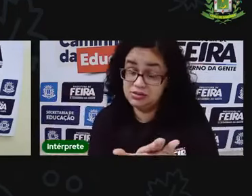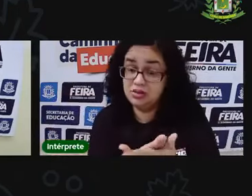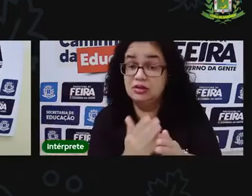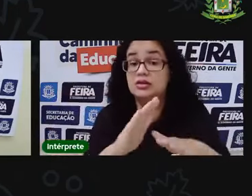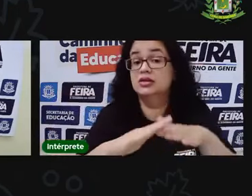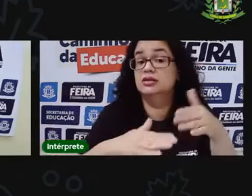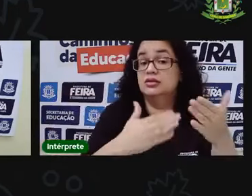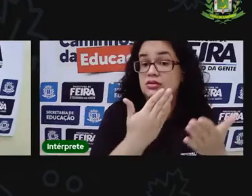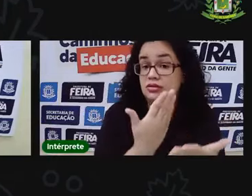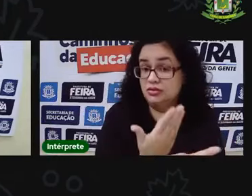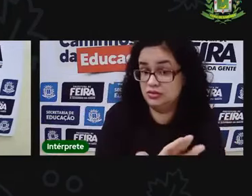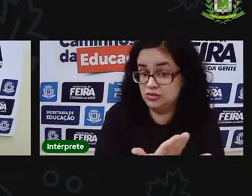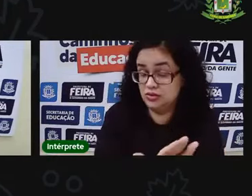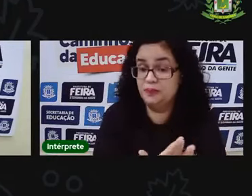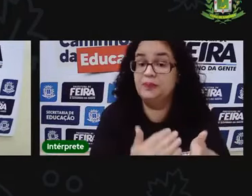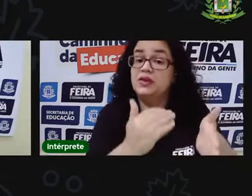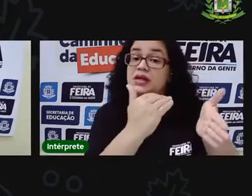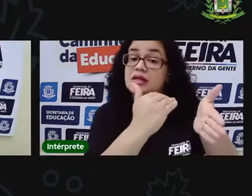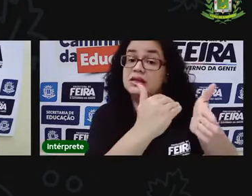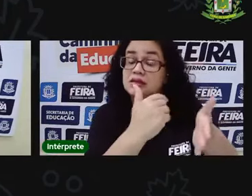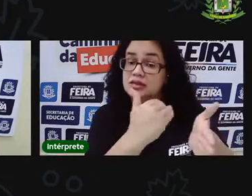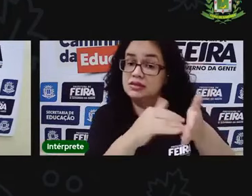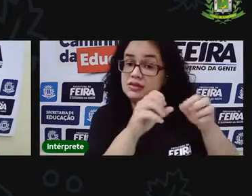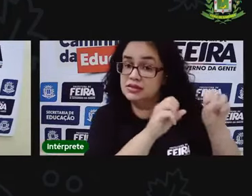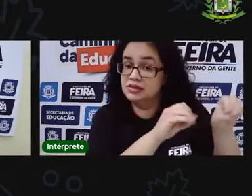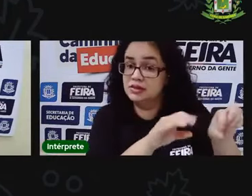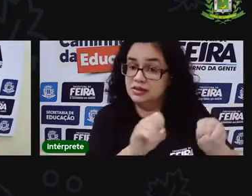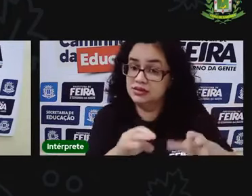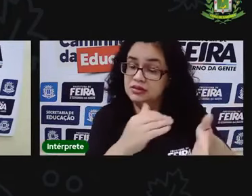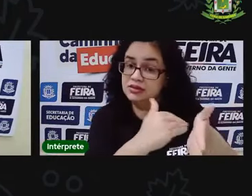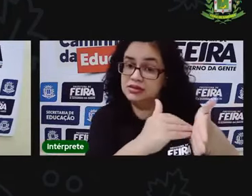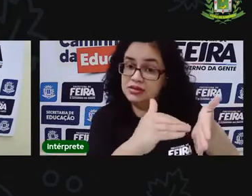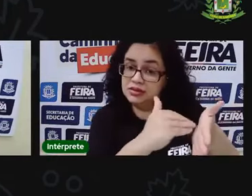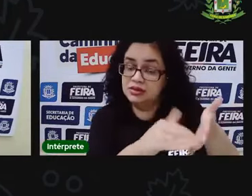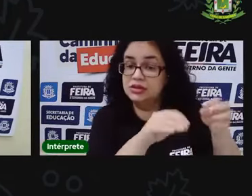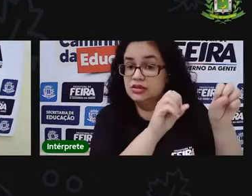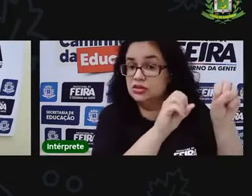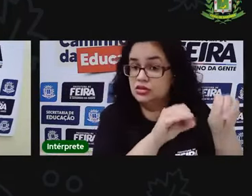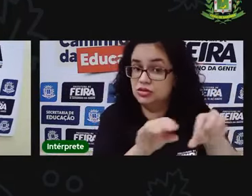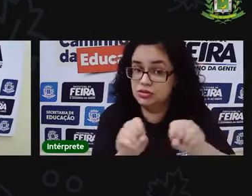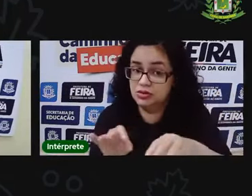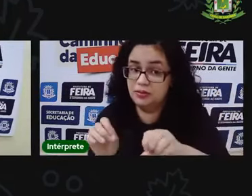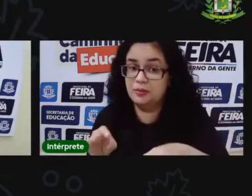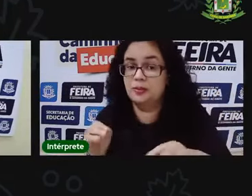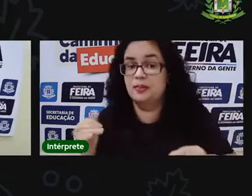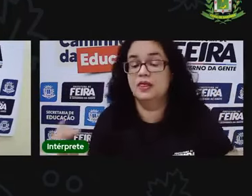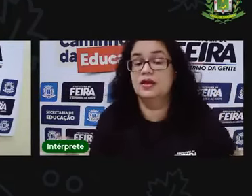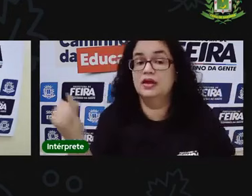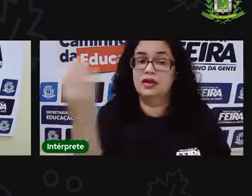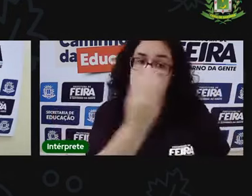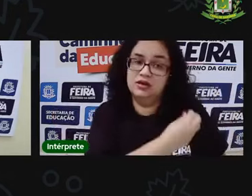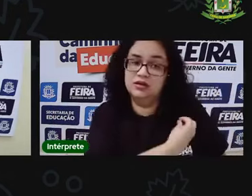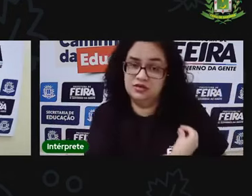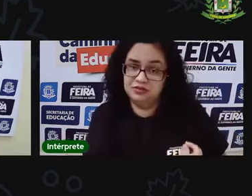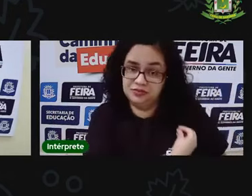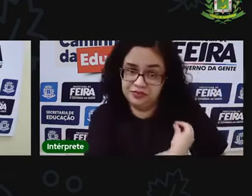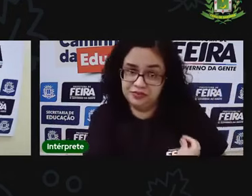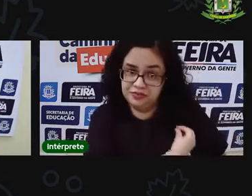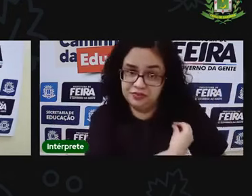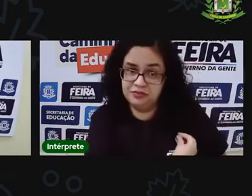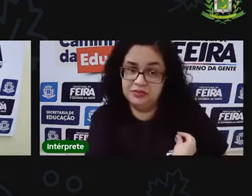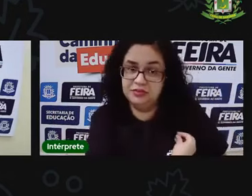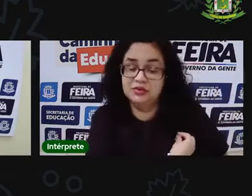Secretaria Municipal de Educação, o nosso principal foco é a vida.